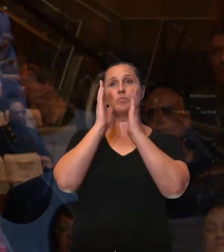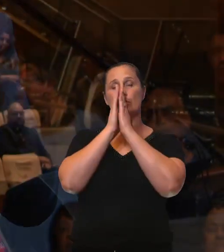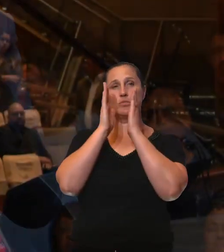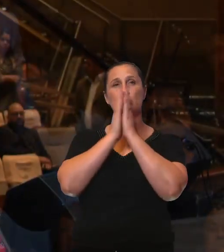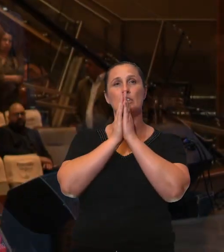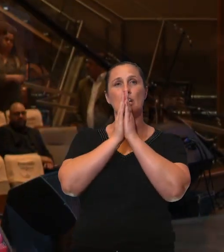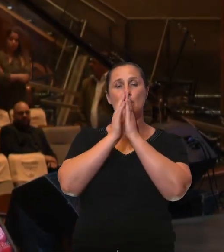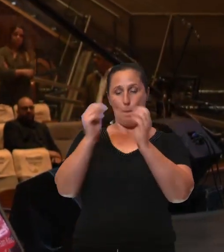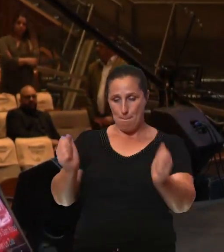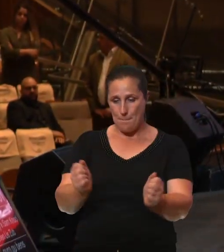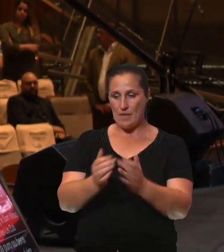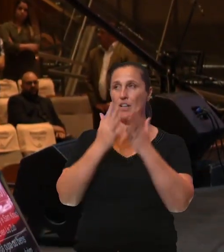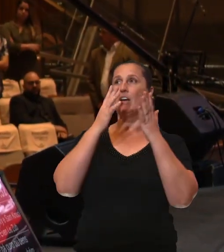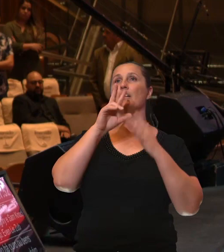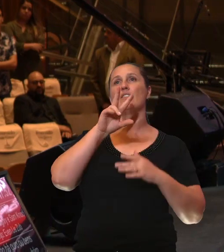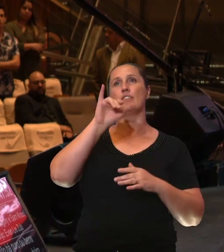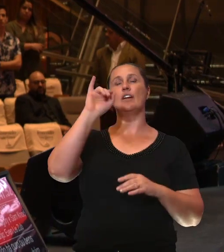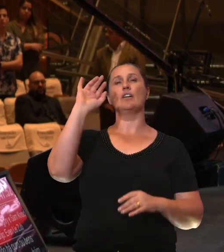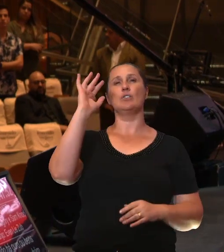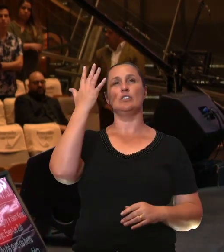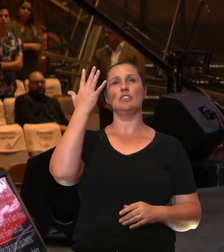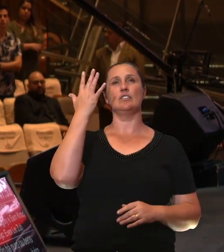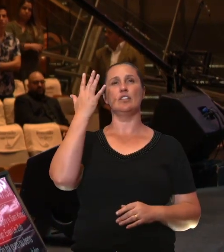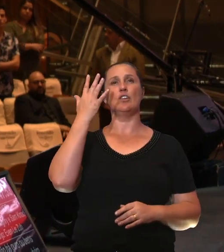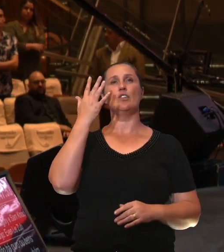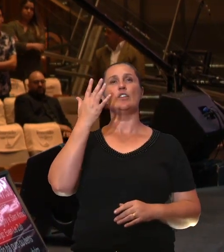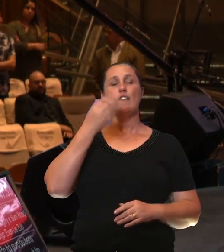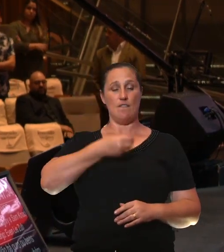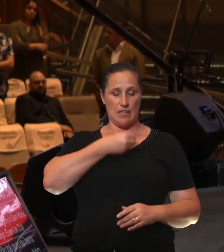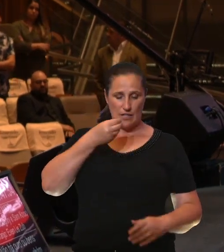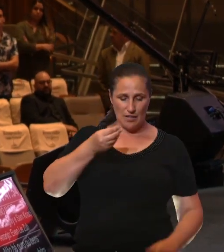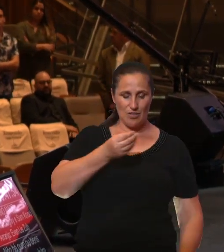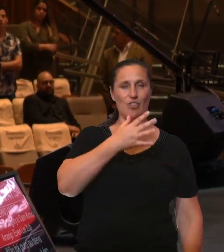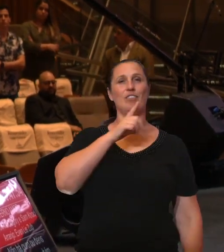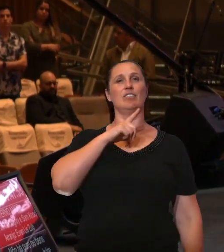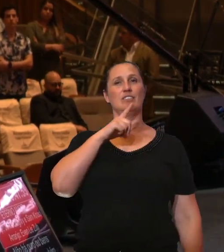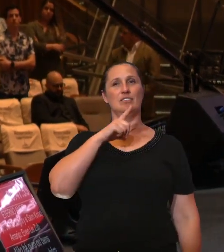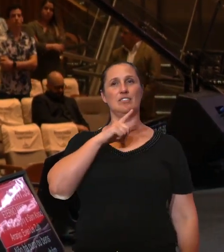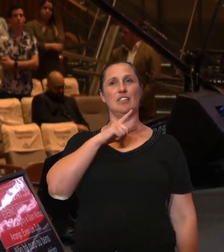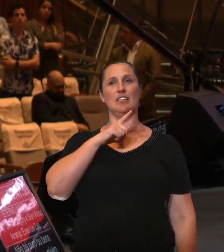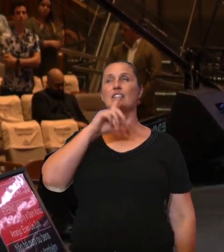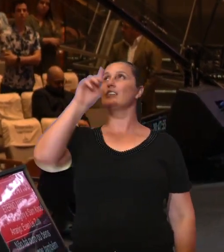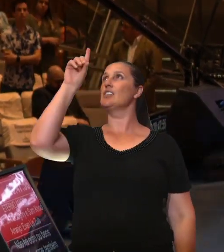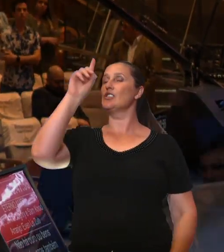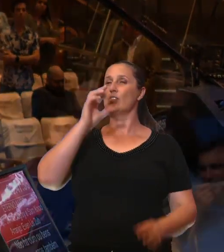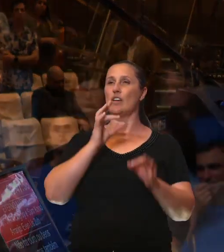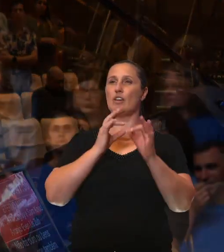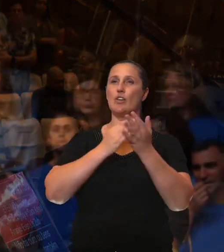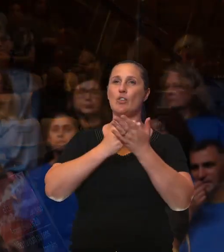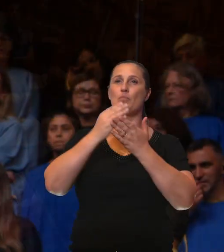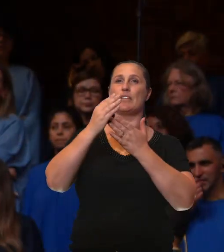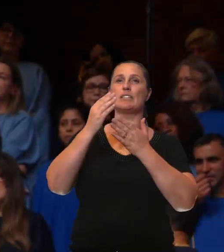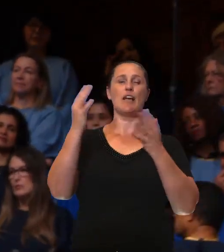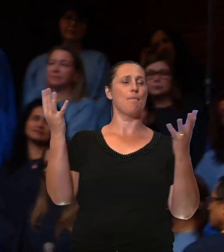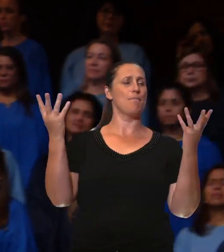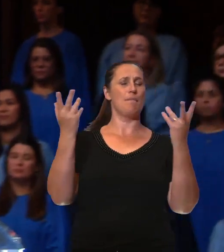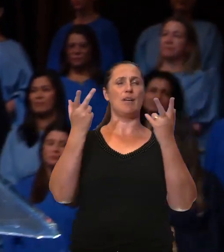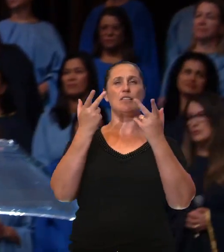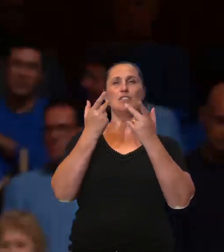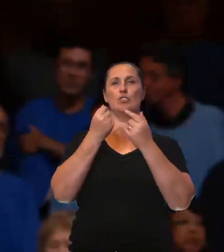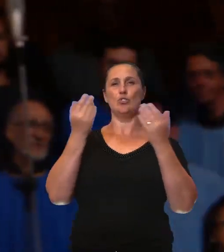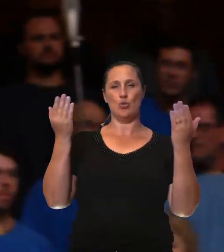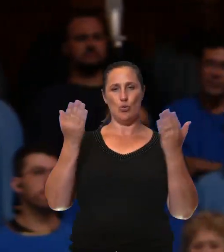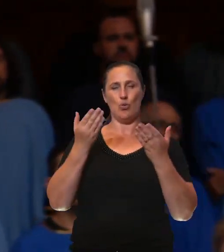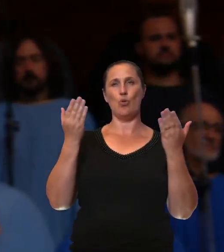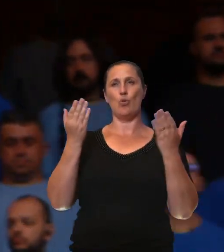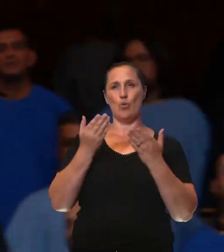eu creio que o milagre vai acontecer. Você vai nascer de novo. Deus vai começar algo maravilhoso hoje aqui na